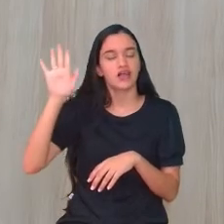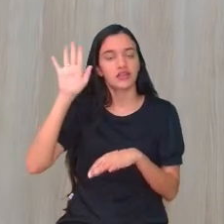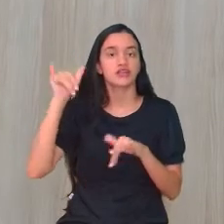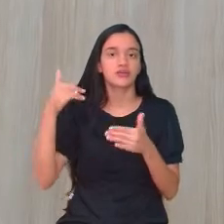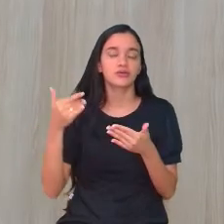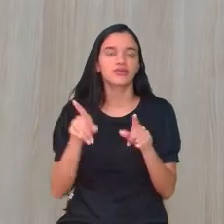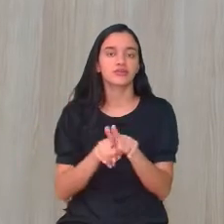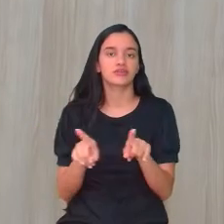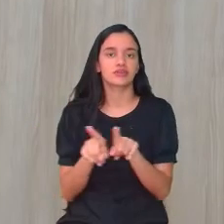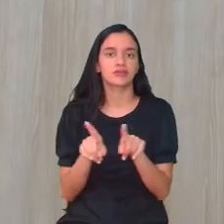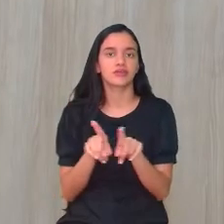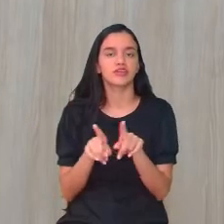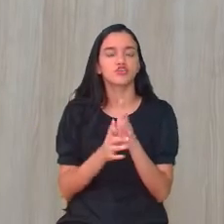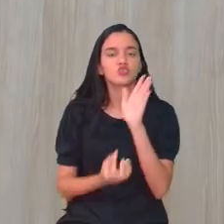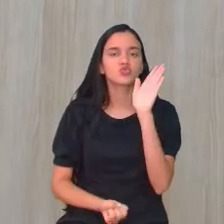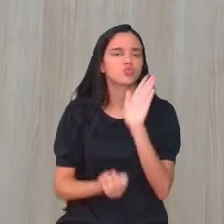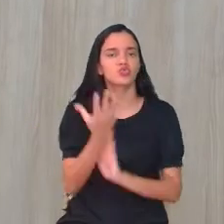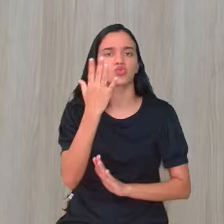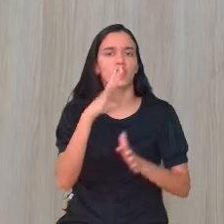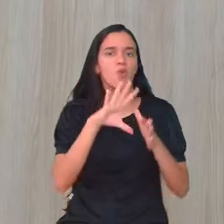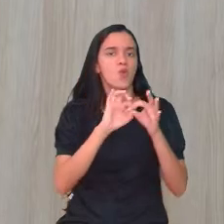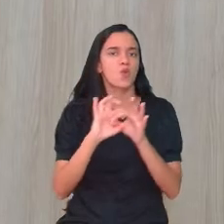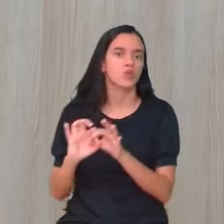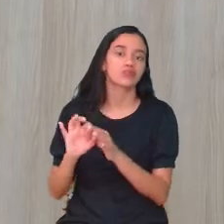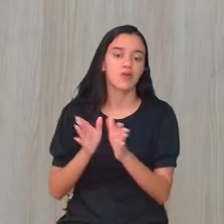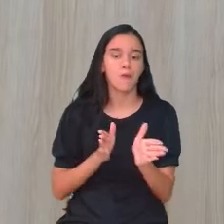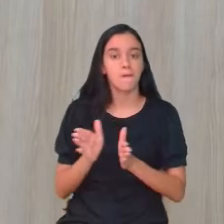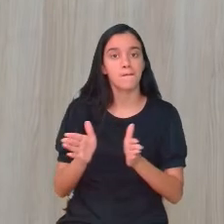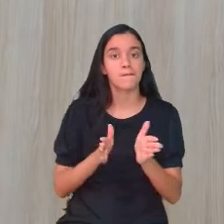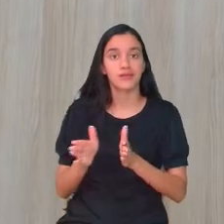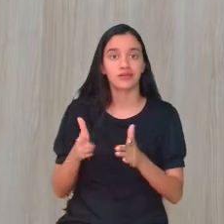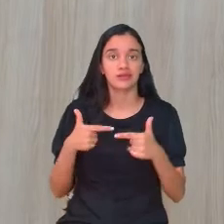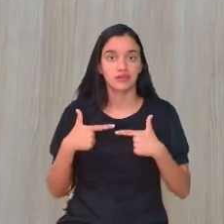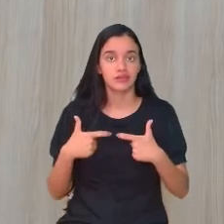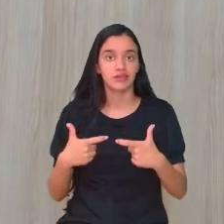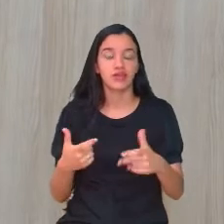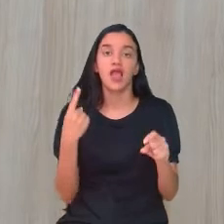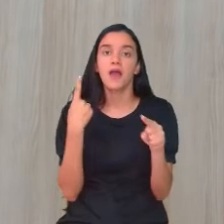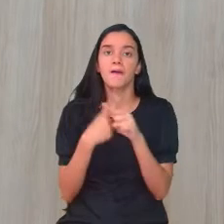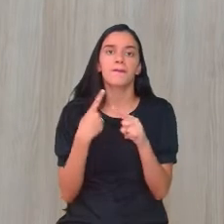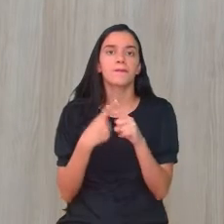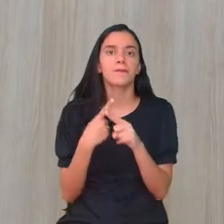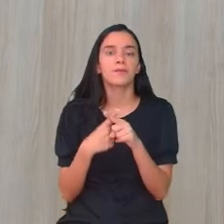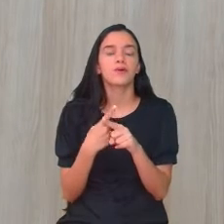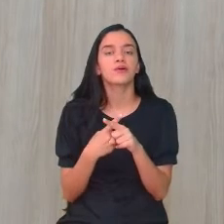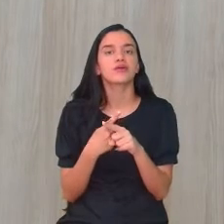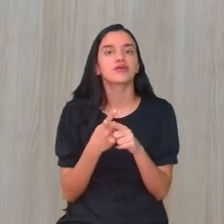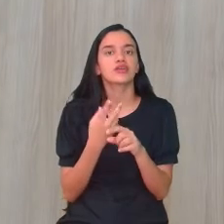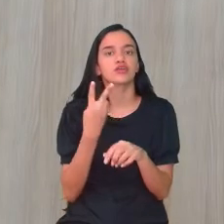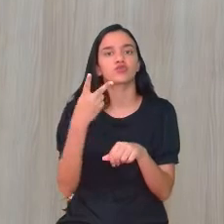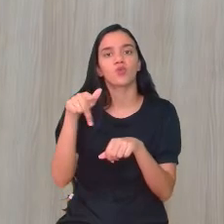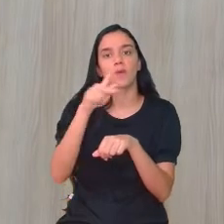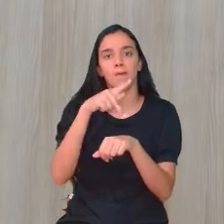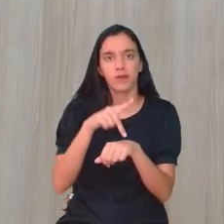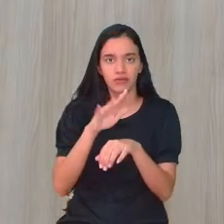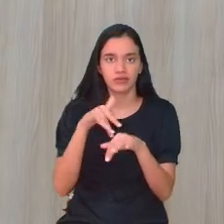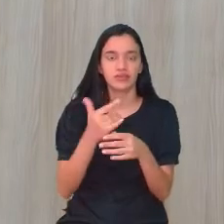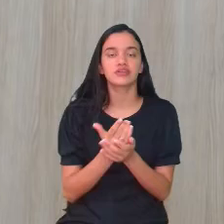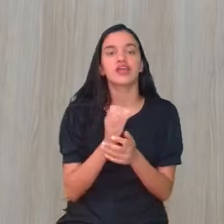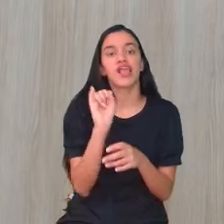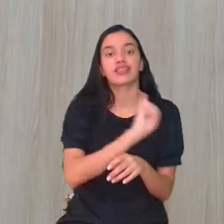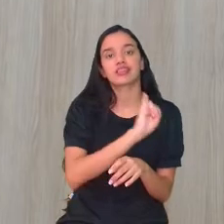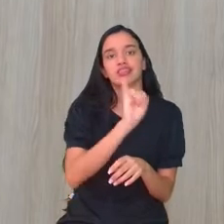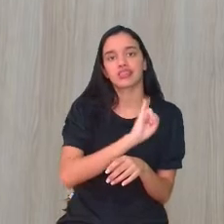nazi-fascista, ela vai surgir no contexto do período entre guerras, porque os dois países em questão, Itália e